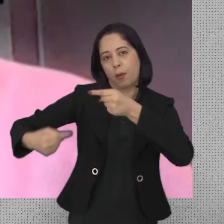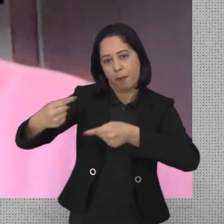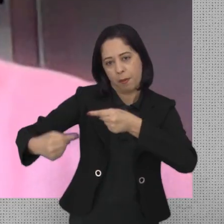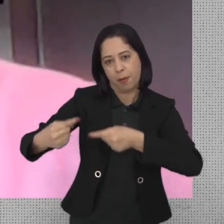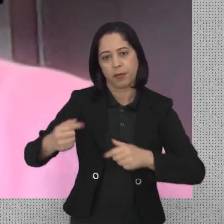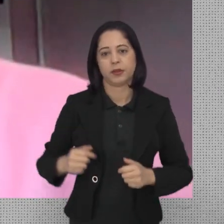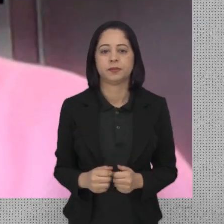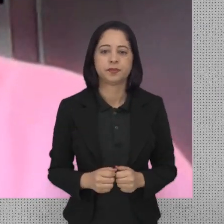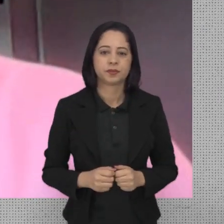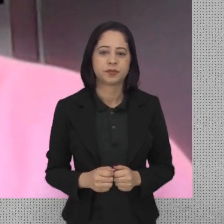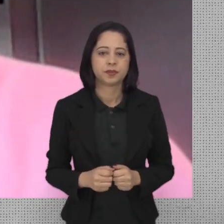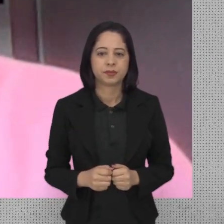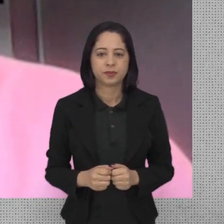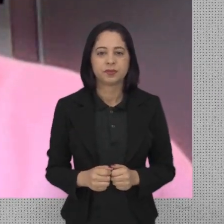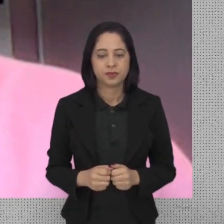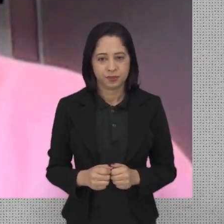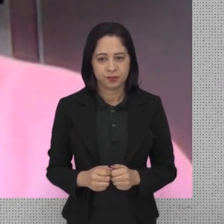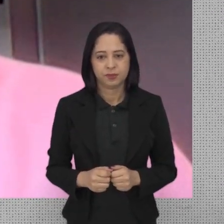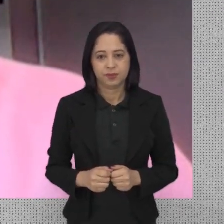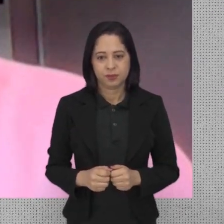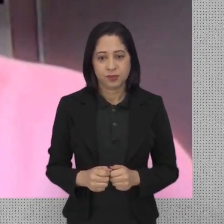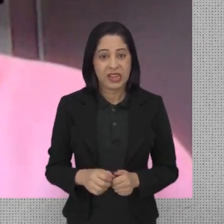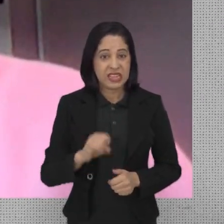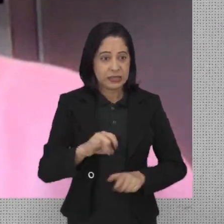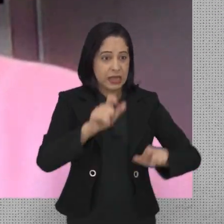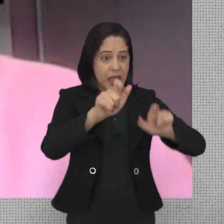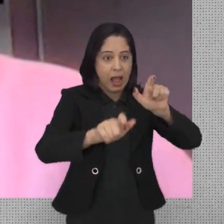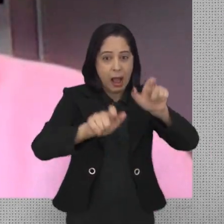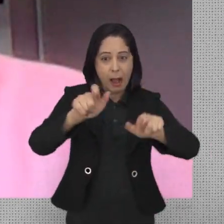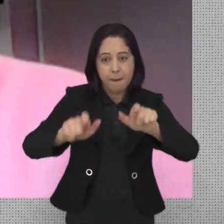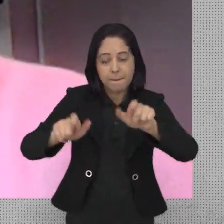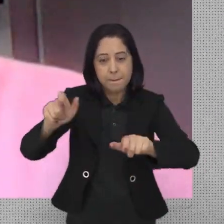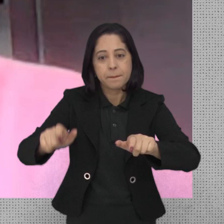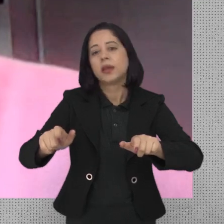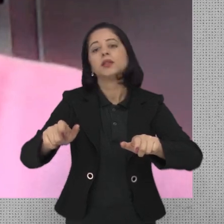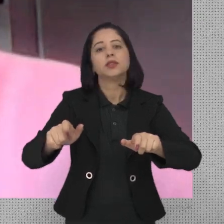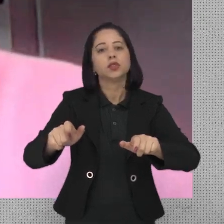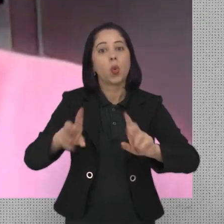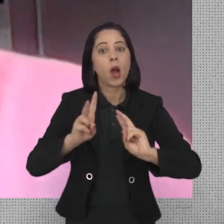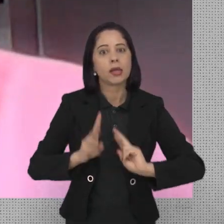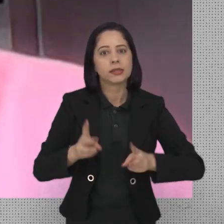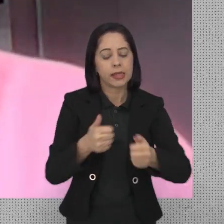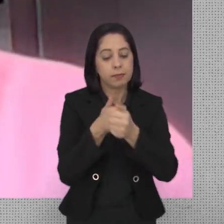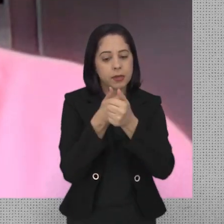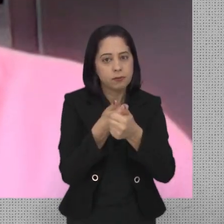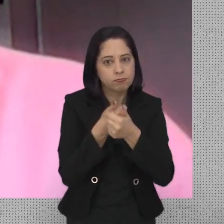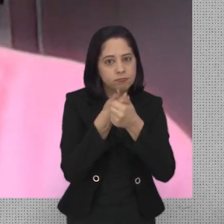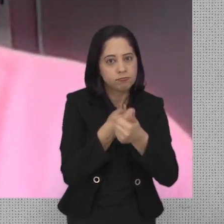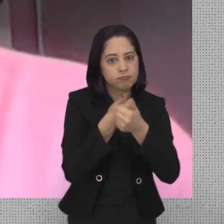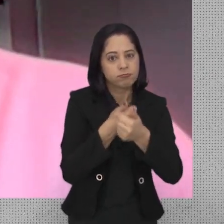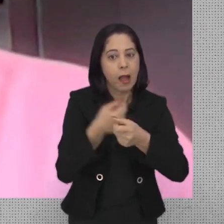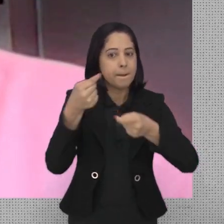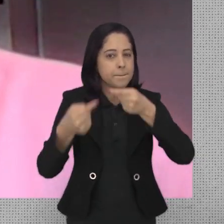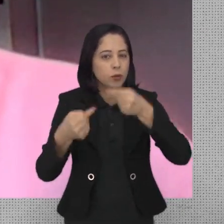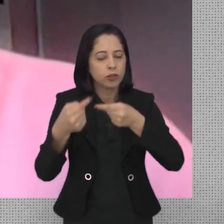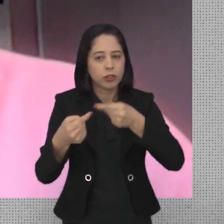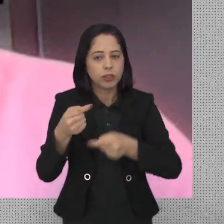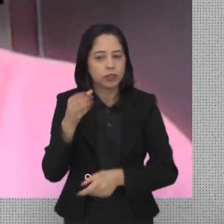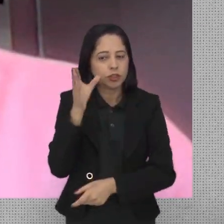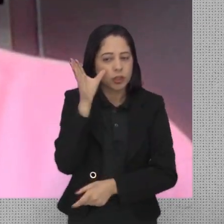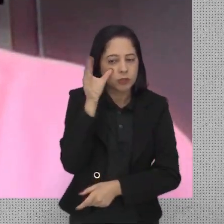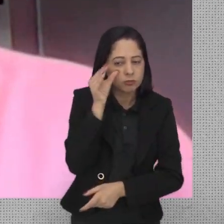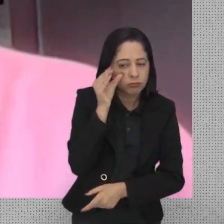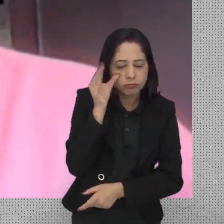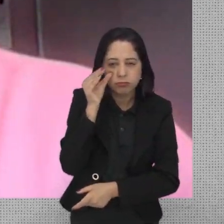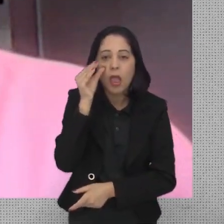parlamentares. Quanto mais as pessoas, quanto mais a comunidade acompanhar a política de perto,